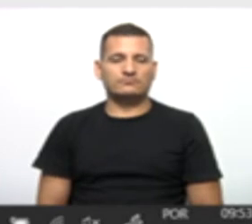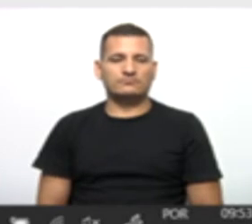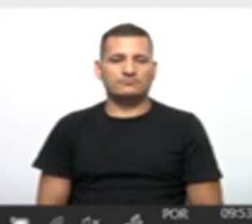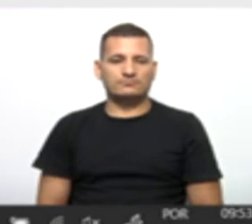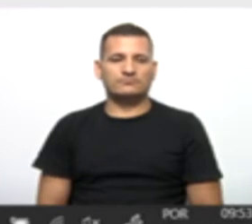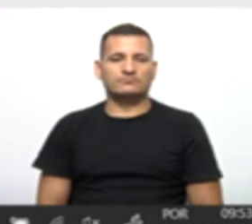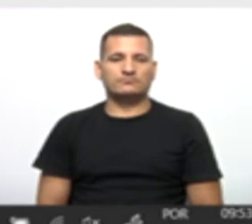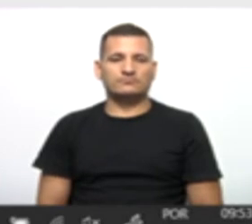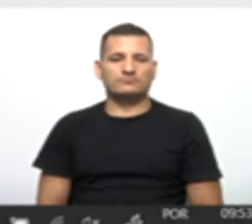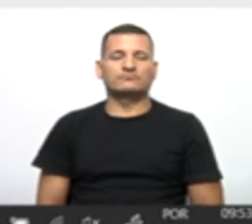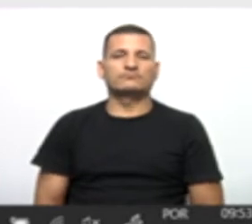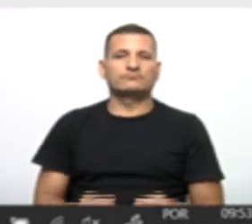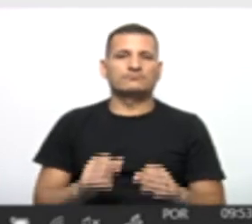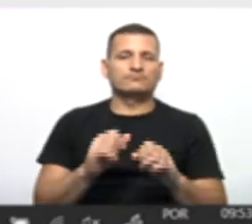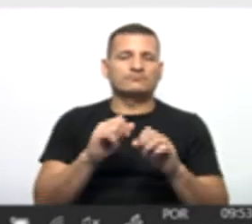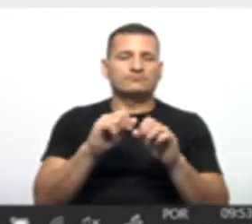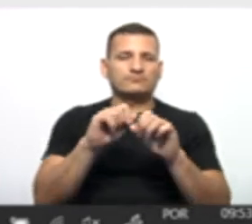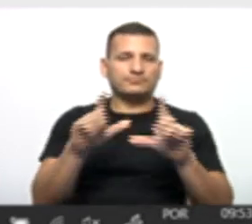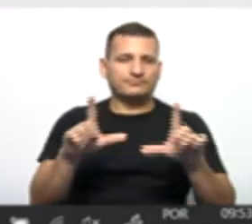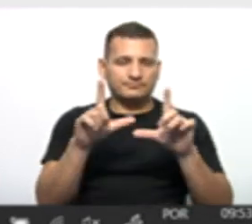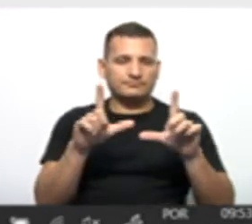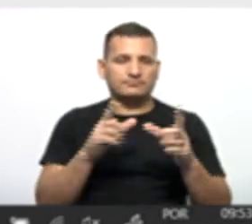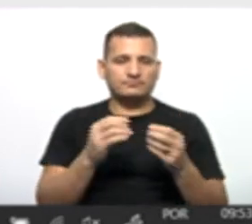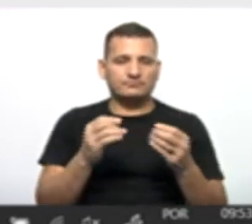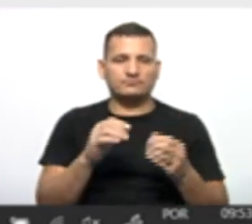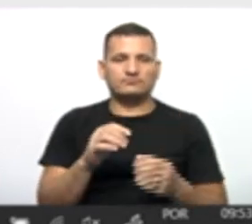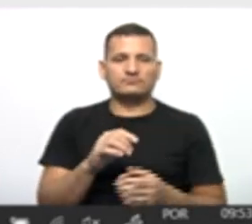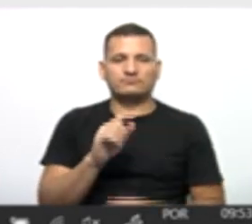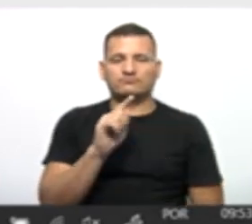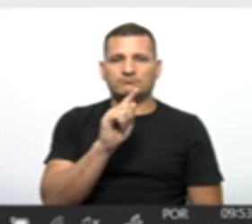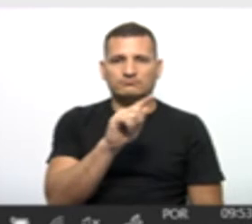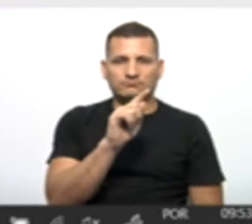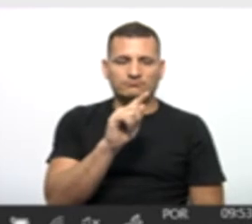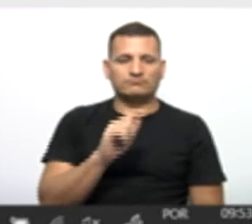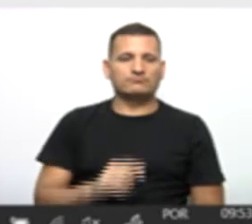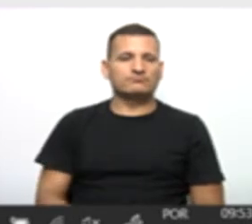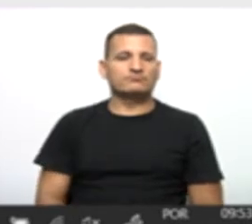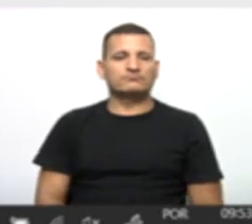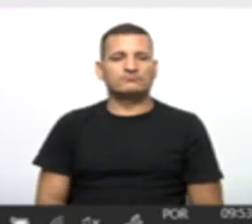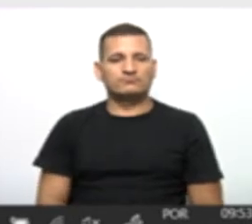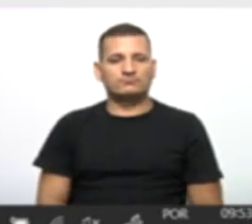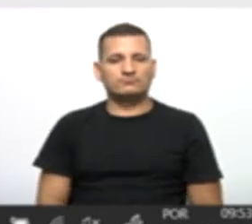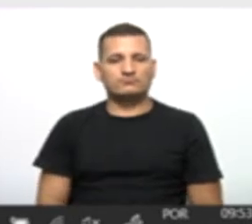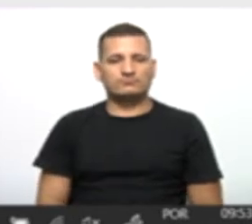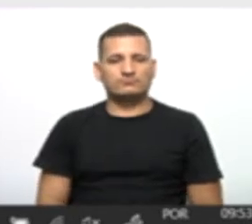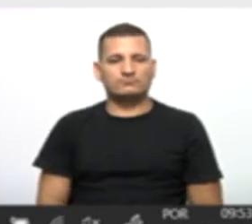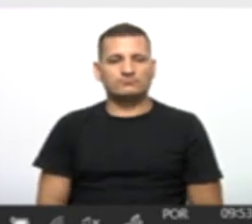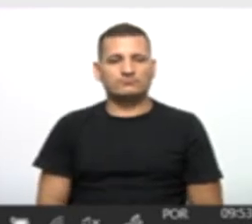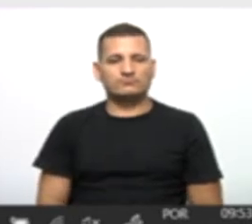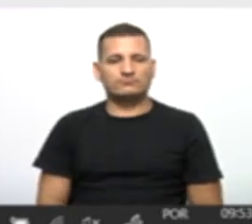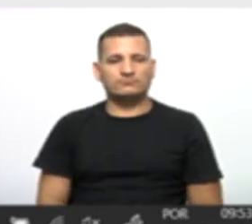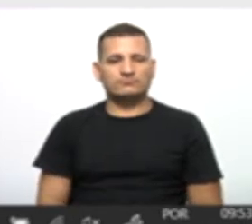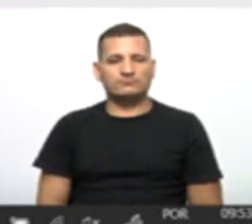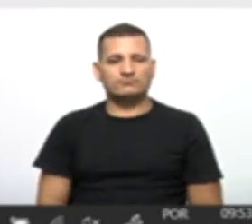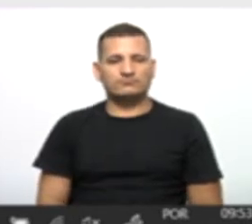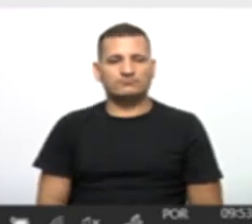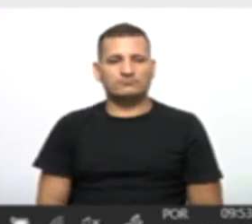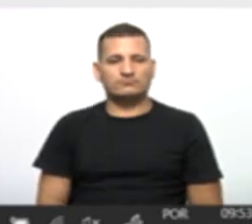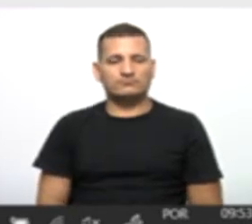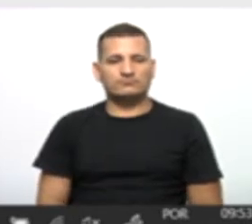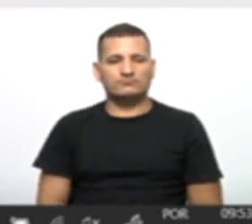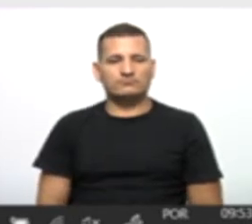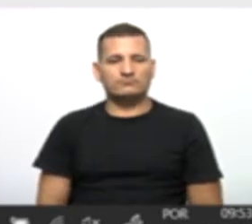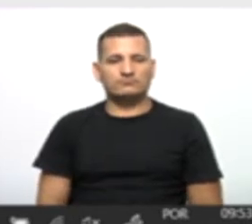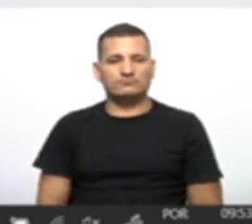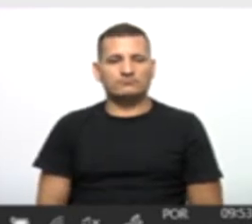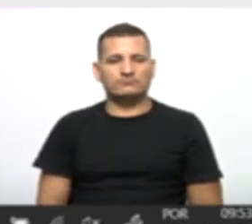na execução, ou deixa eu ver se eu consigo melhorar um pouquinho o tamanho dessas letras